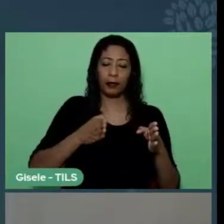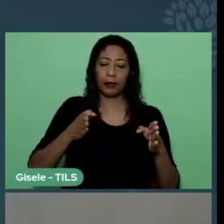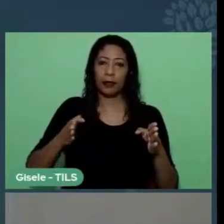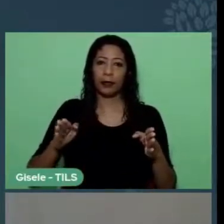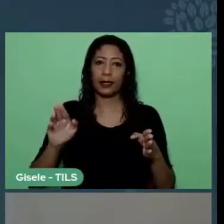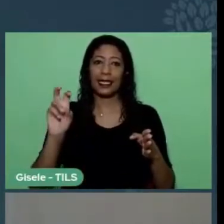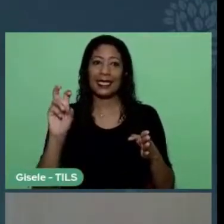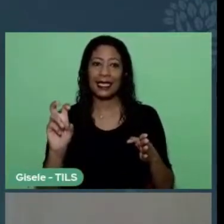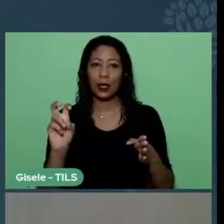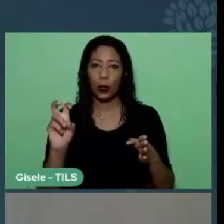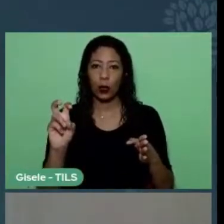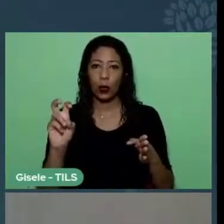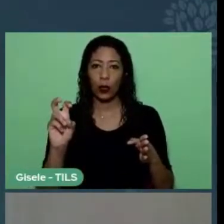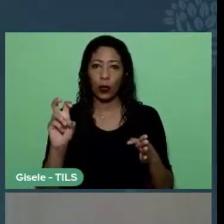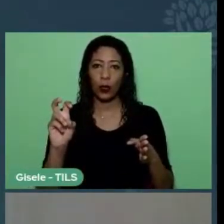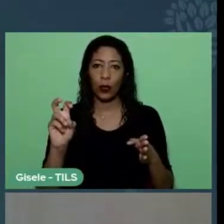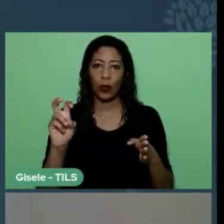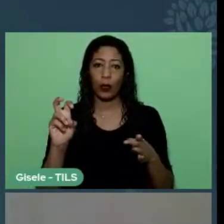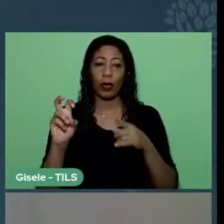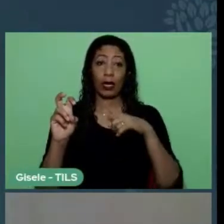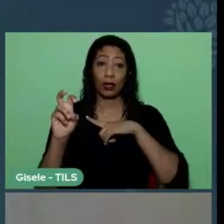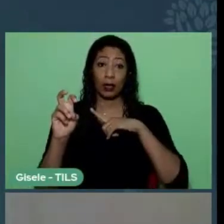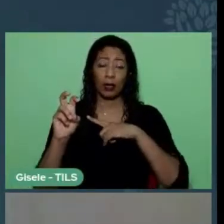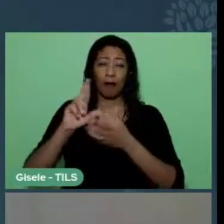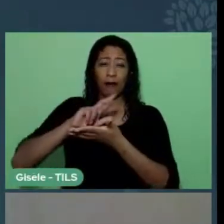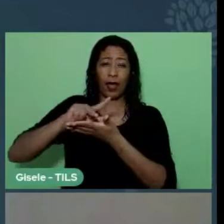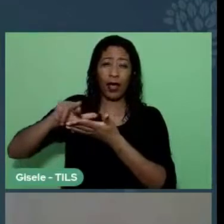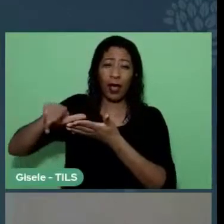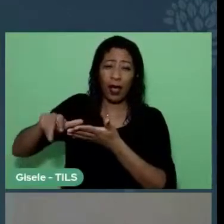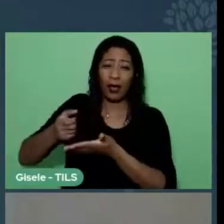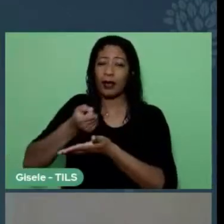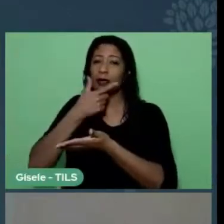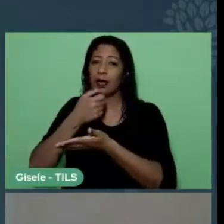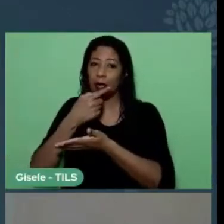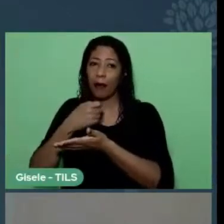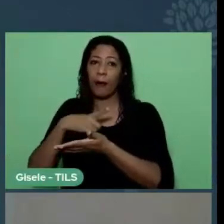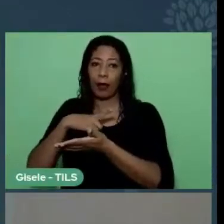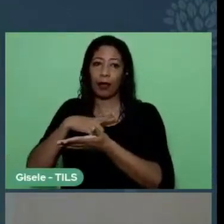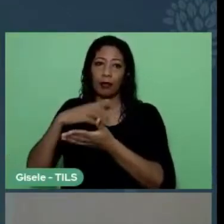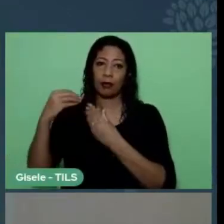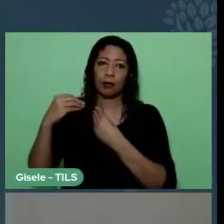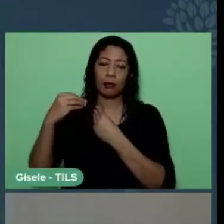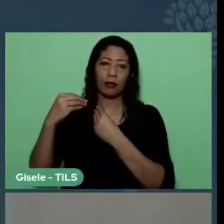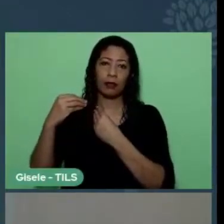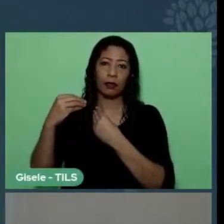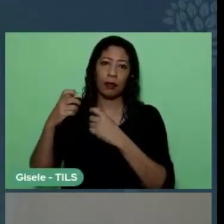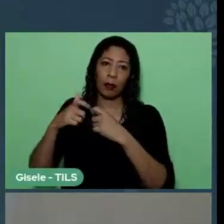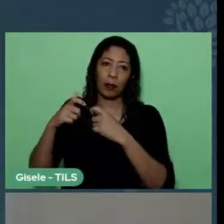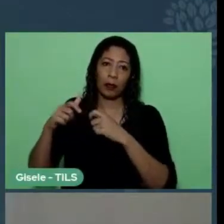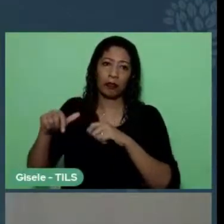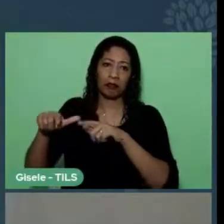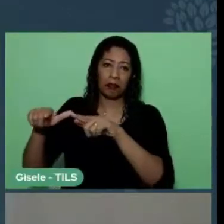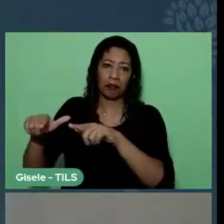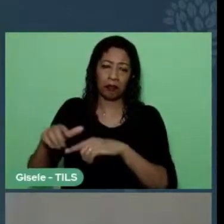é uma etapa que realmente eu tenho várias outras opções de remédio que eu posso dar para o meu indivíduo com asma. Obviamente, a